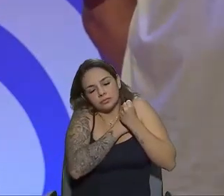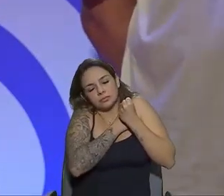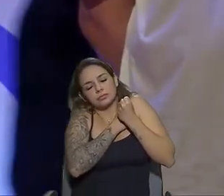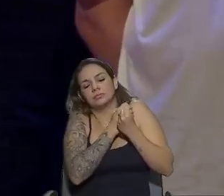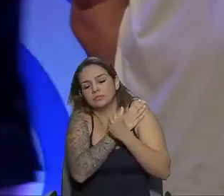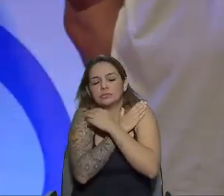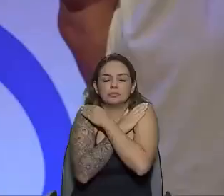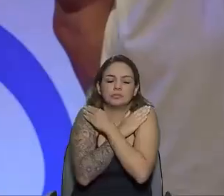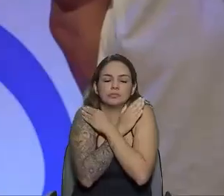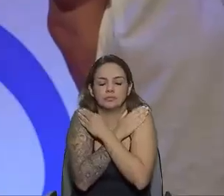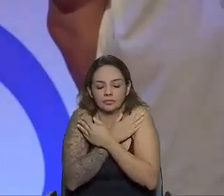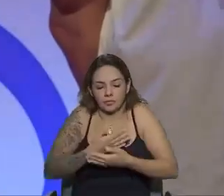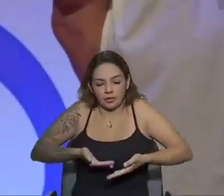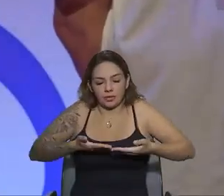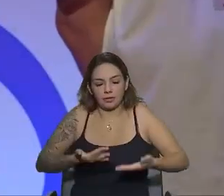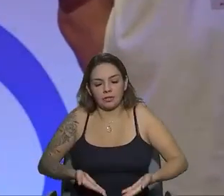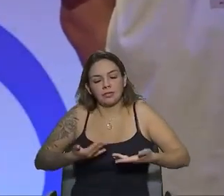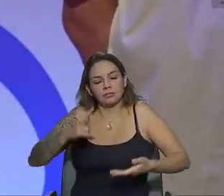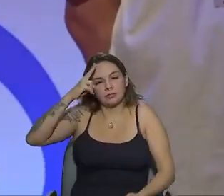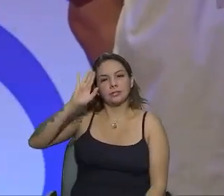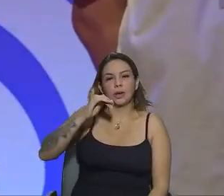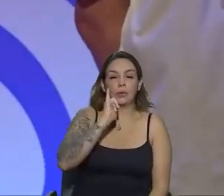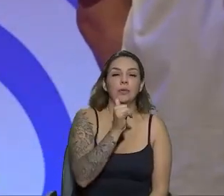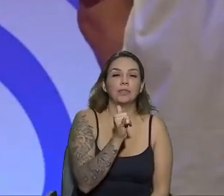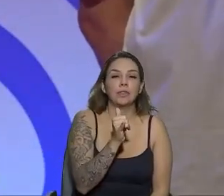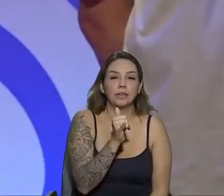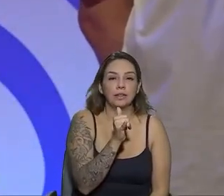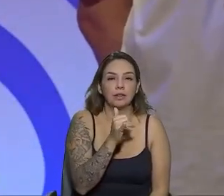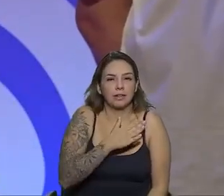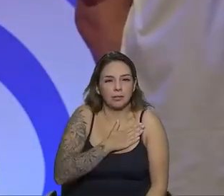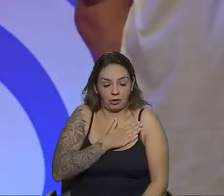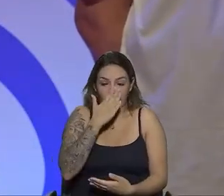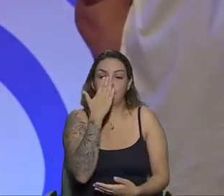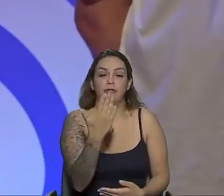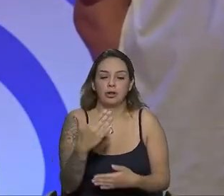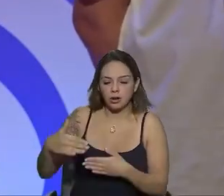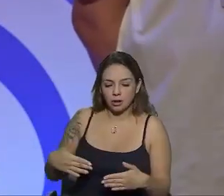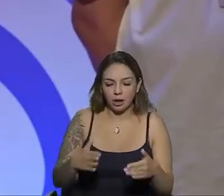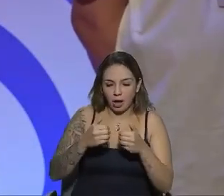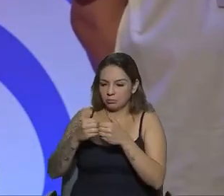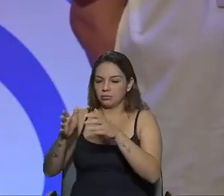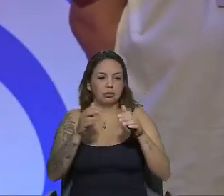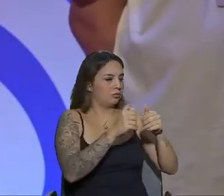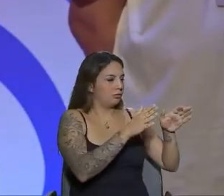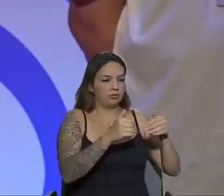meus ombros e a leveza de cada história que já contei. À minha frente, os caminhos se